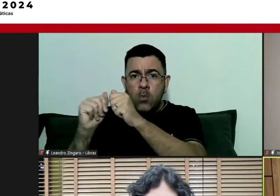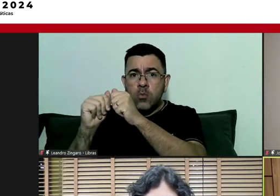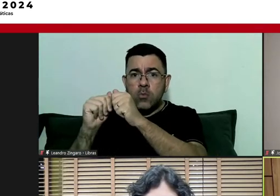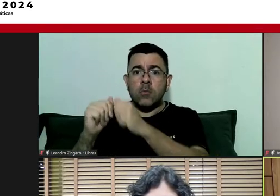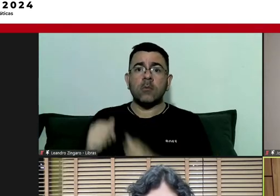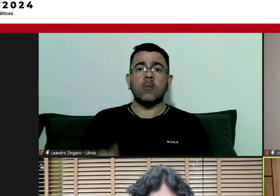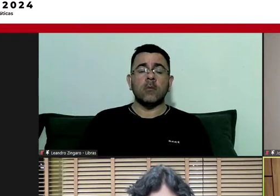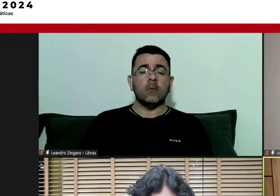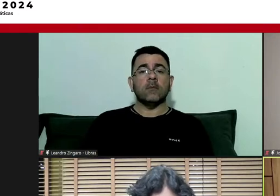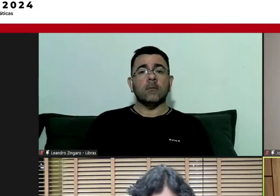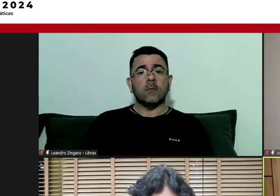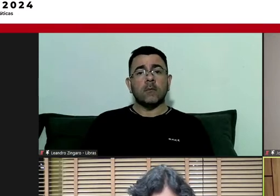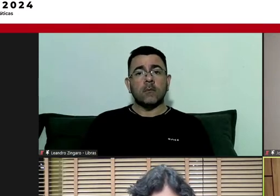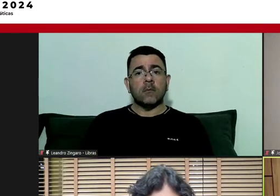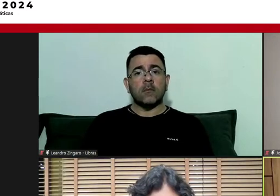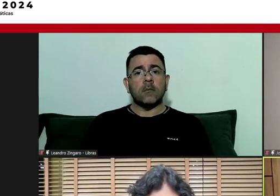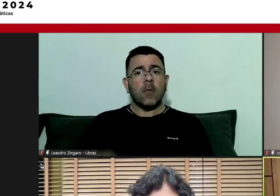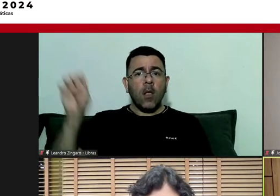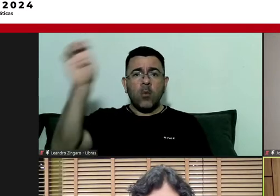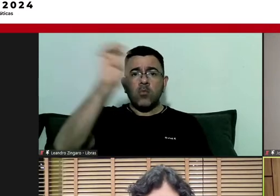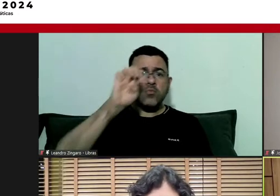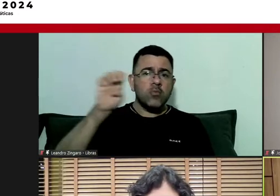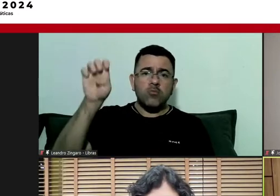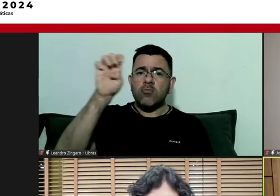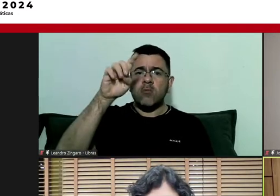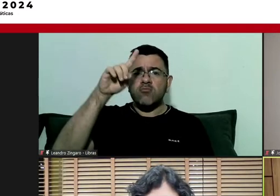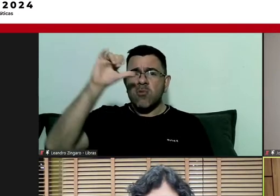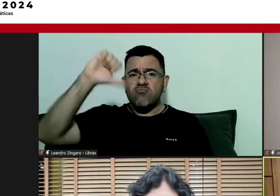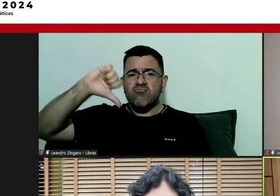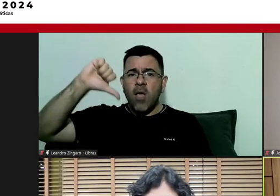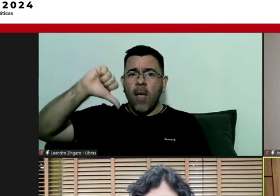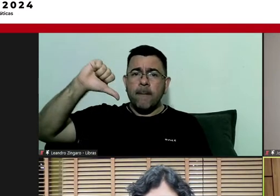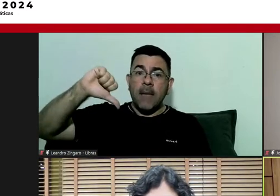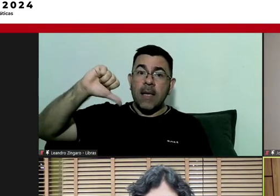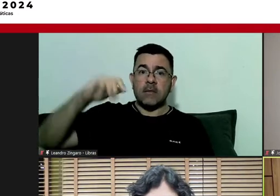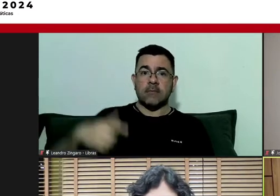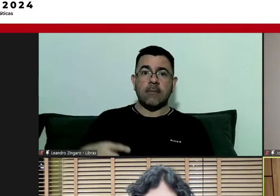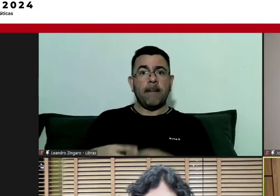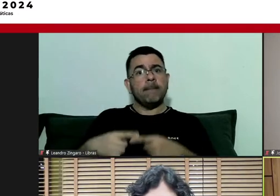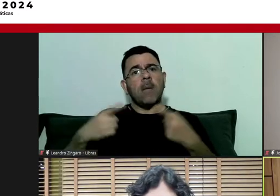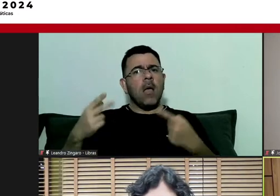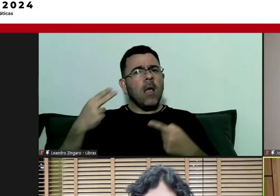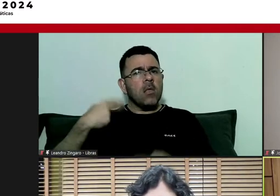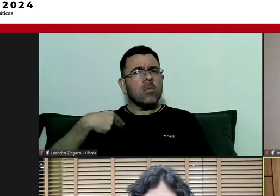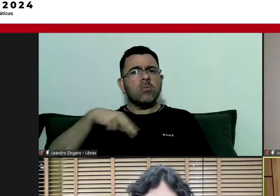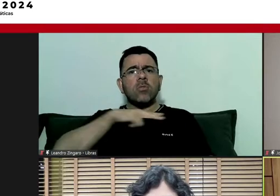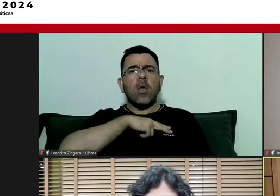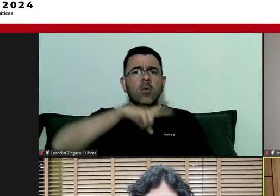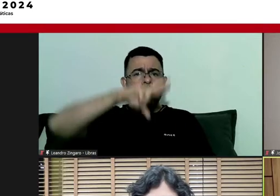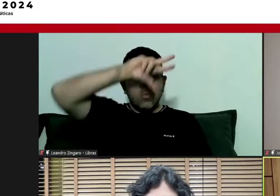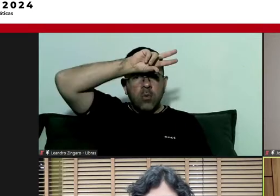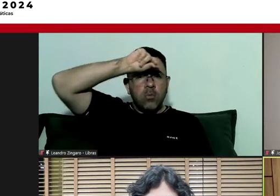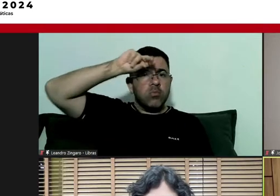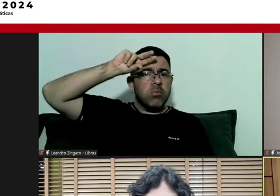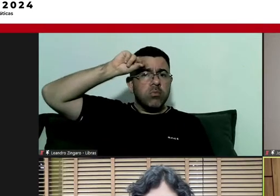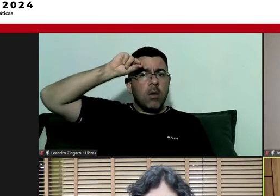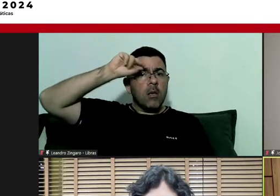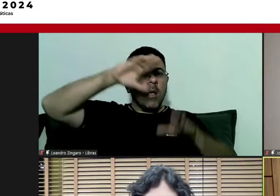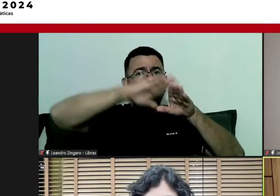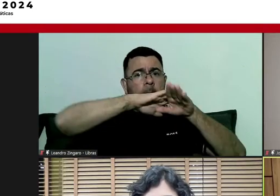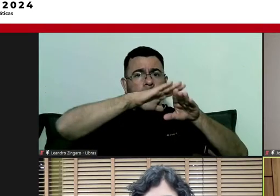etc é que o estado não funciona quando a gente faz uma coisa dessa num numa prefeitura nós estamos